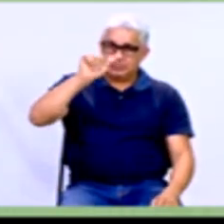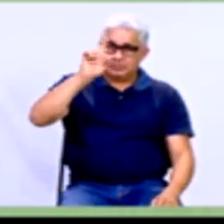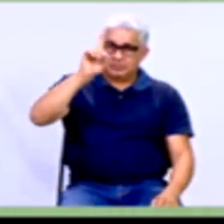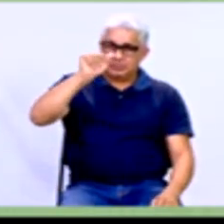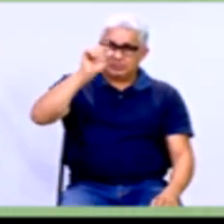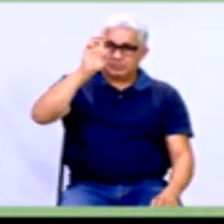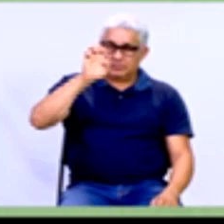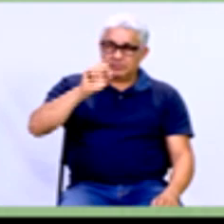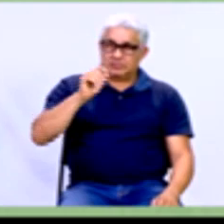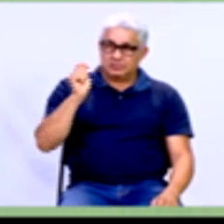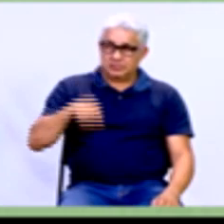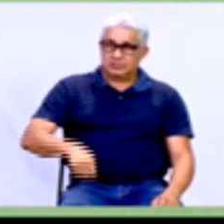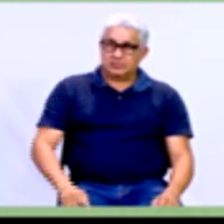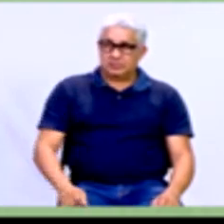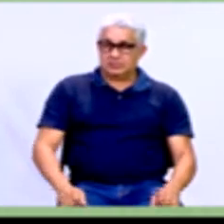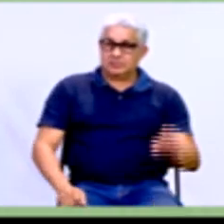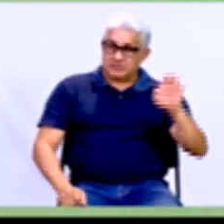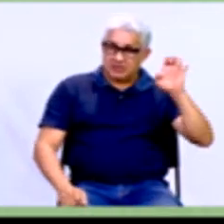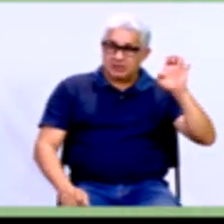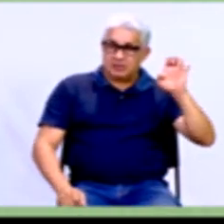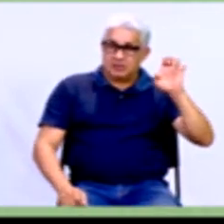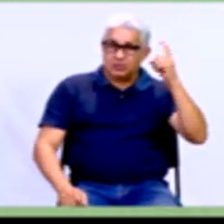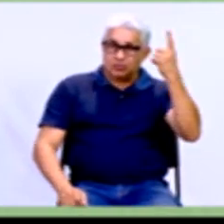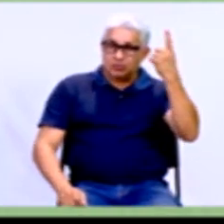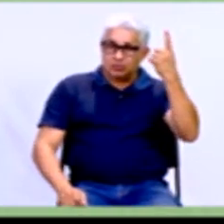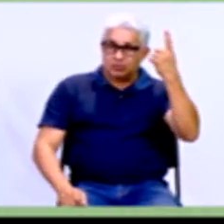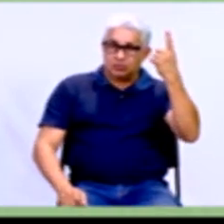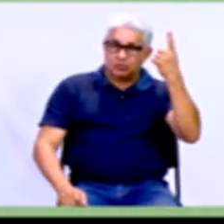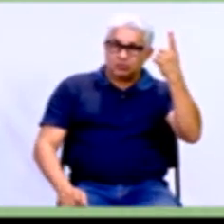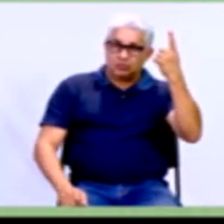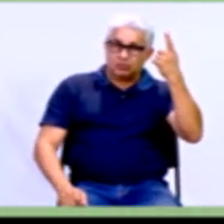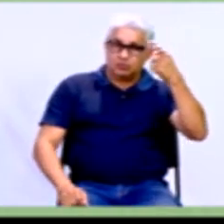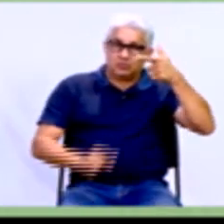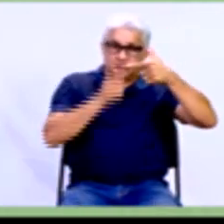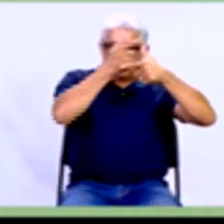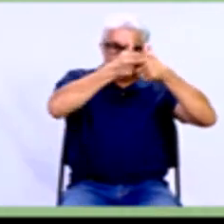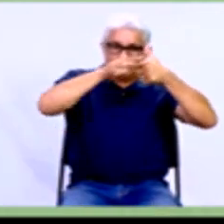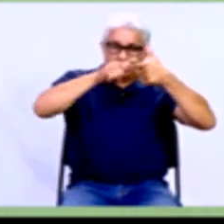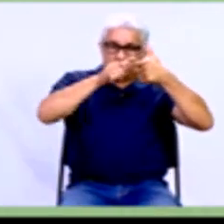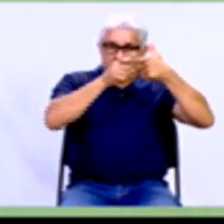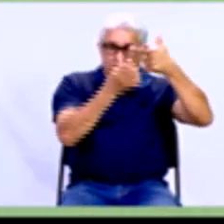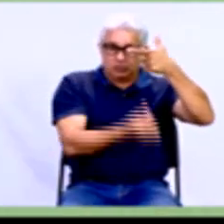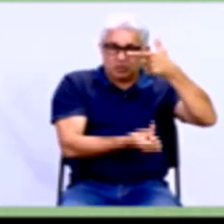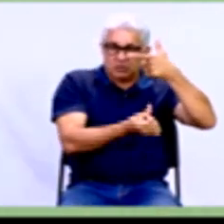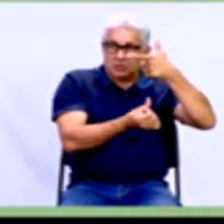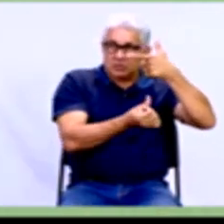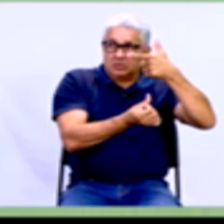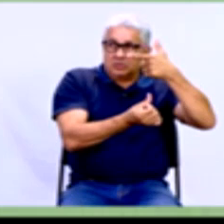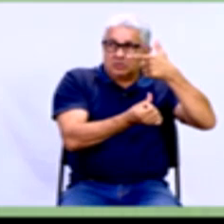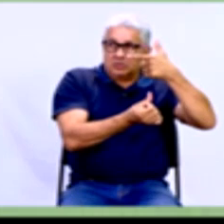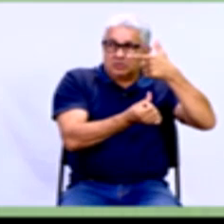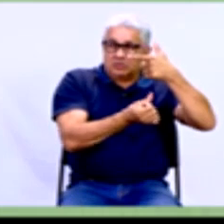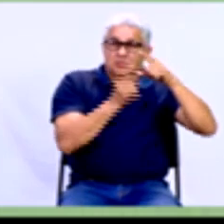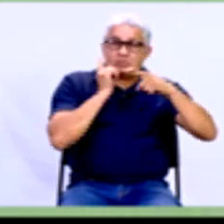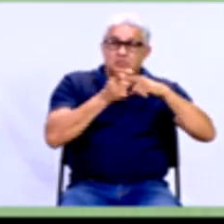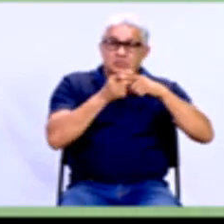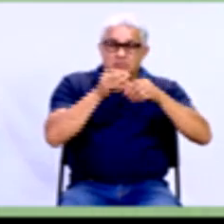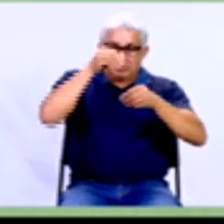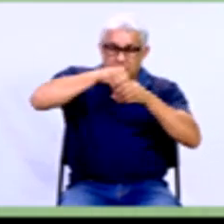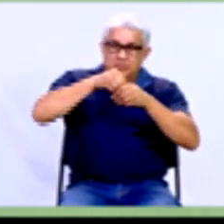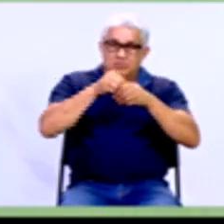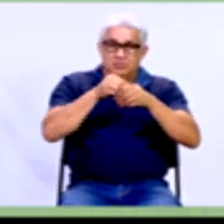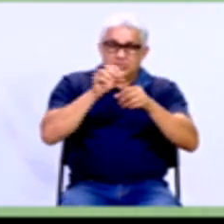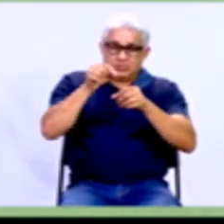da gente obter um 3 é 1 em 6, certo? Porque no dado tem 6 números e tem um